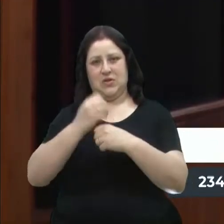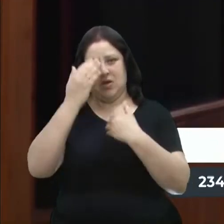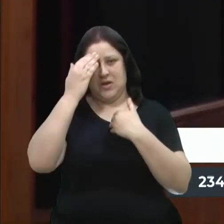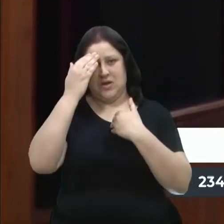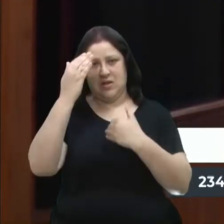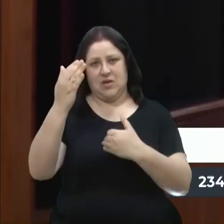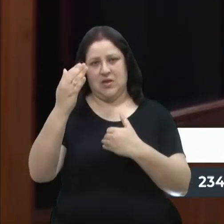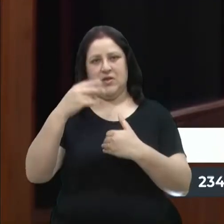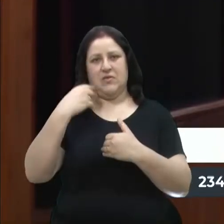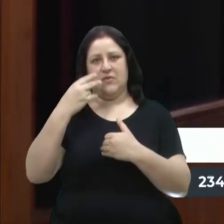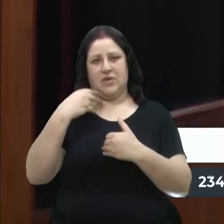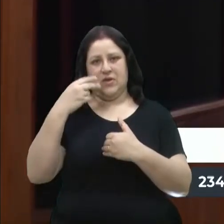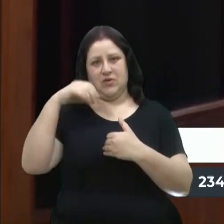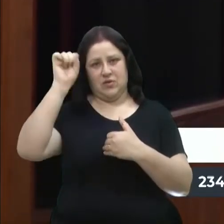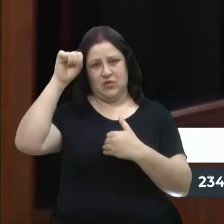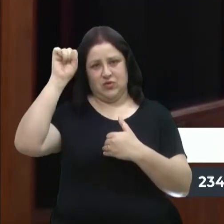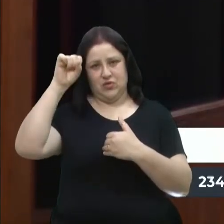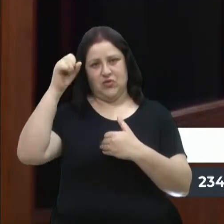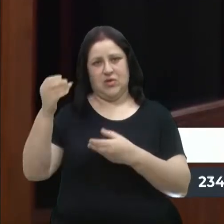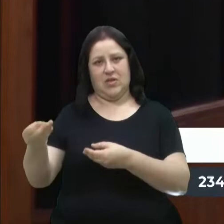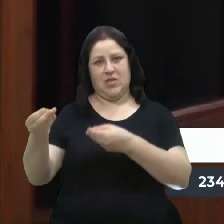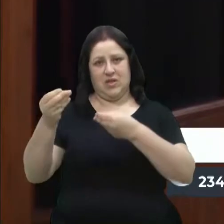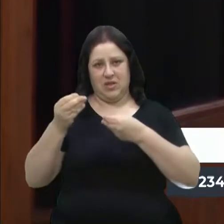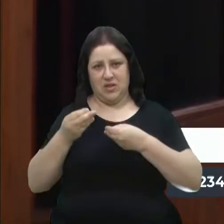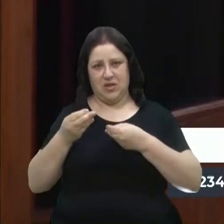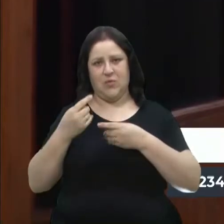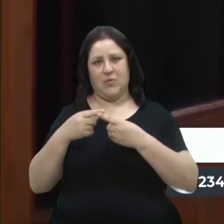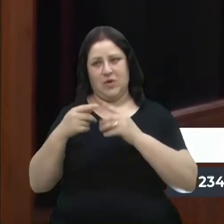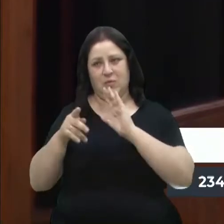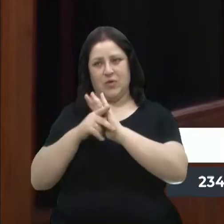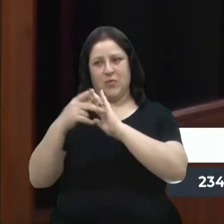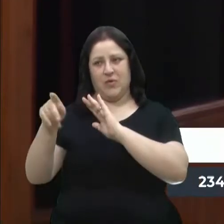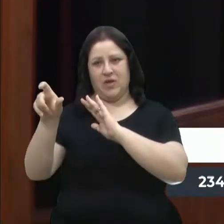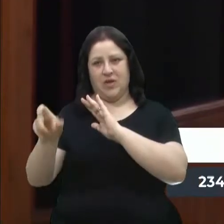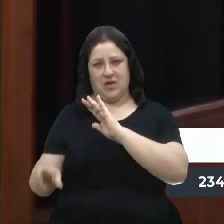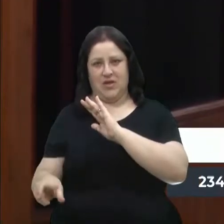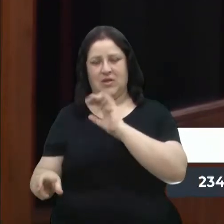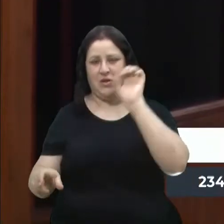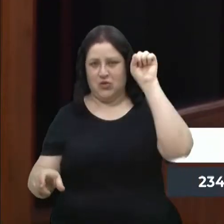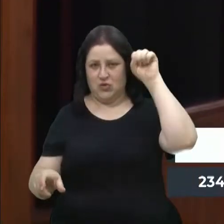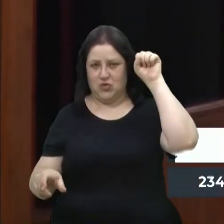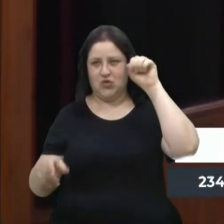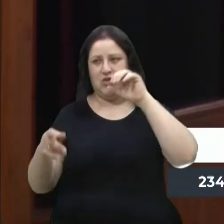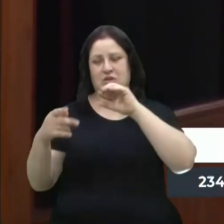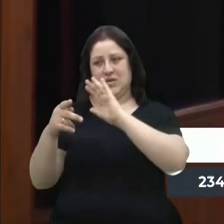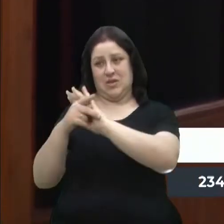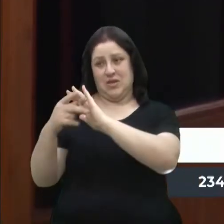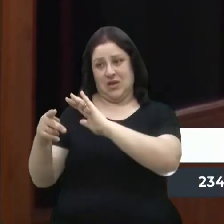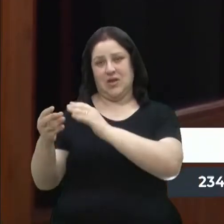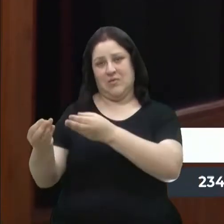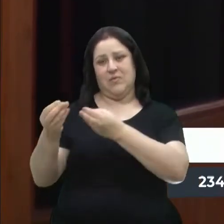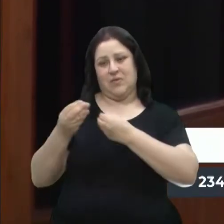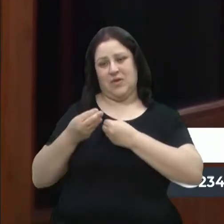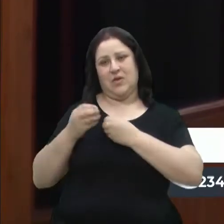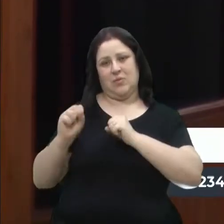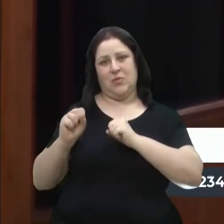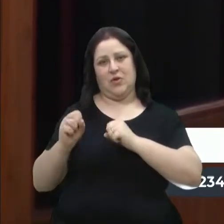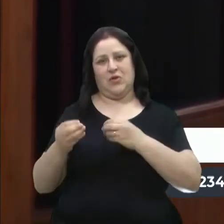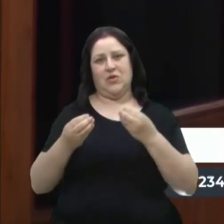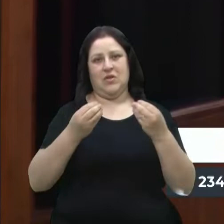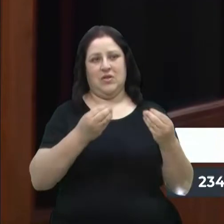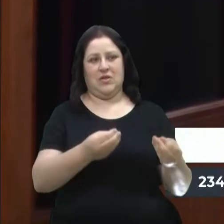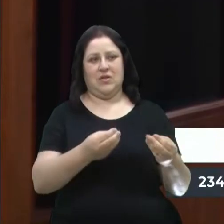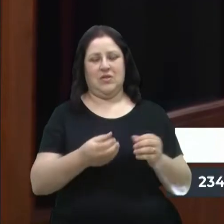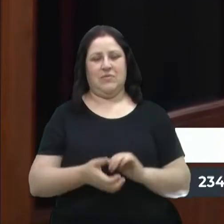cedeu essa homenagem que era sua e você deu para que nós homenagessemos aqui a escola referida dias após